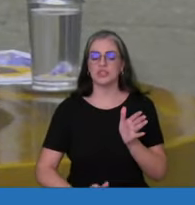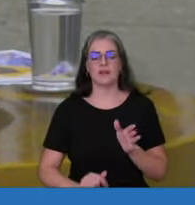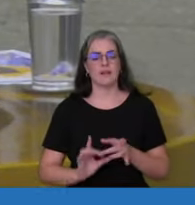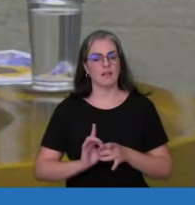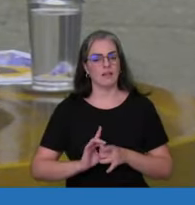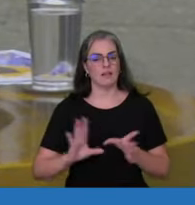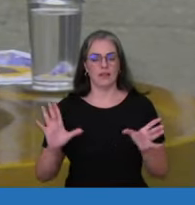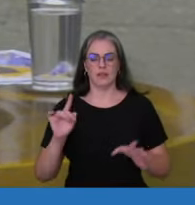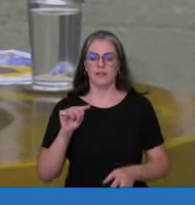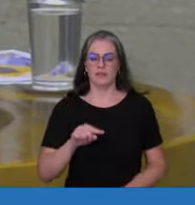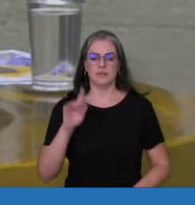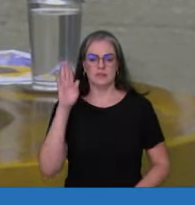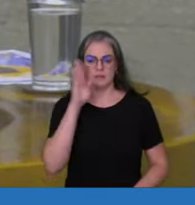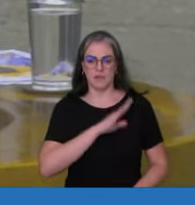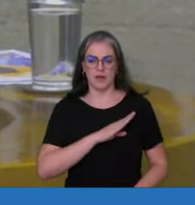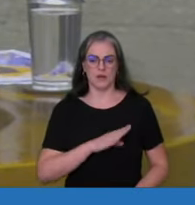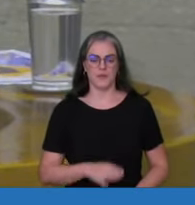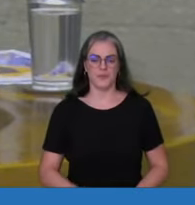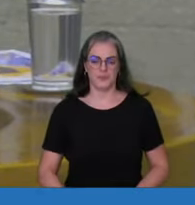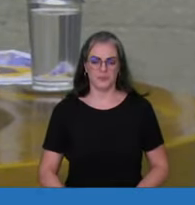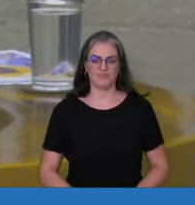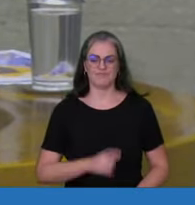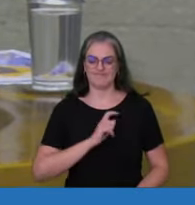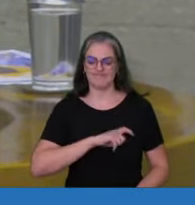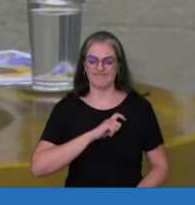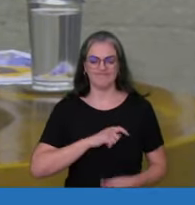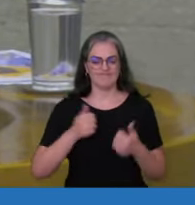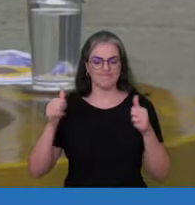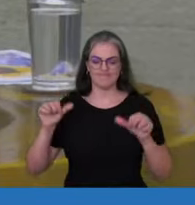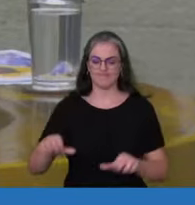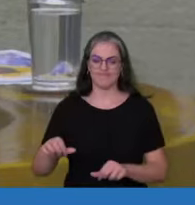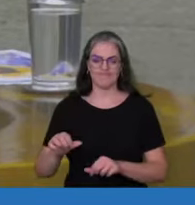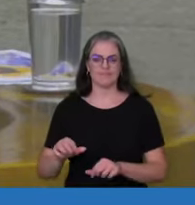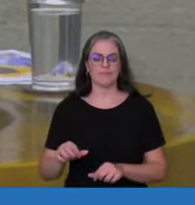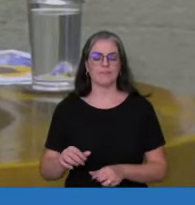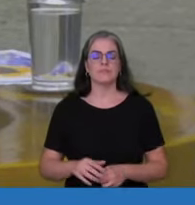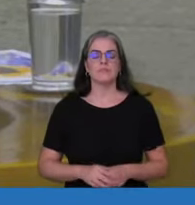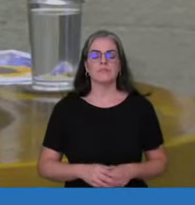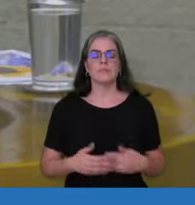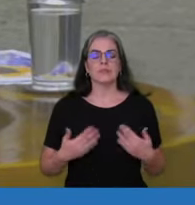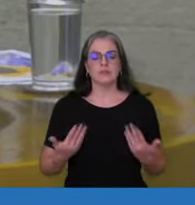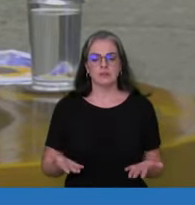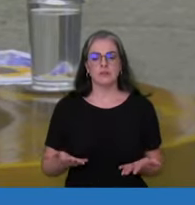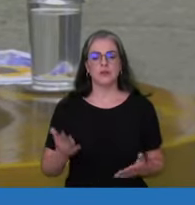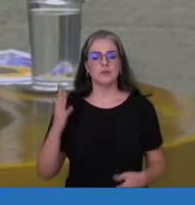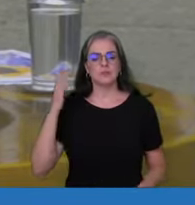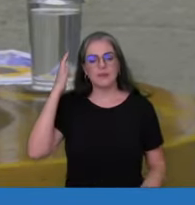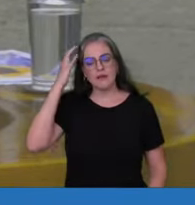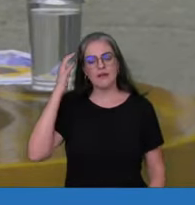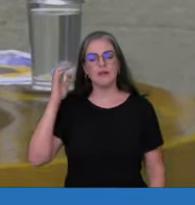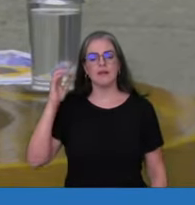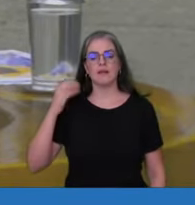dessa forma de organização tão perversa que corroeu o nosso Estado por dentro. Marielle!